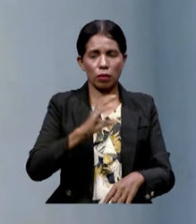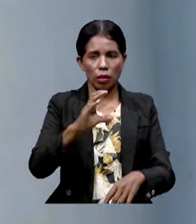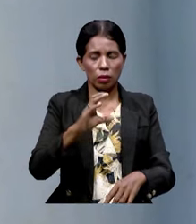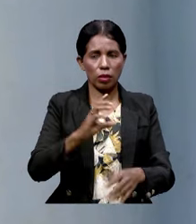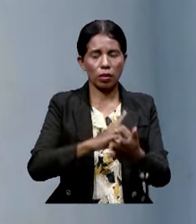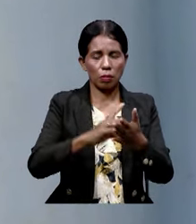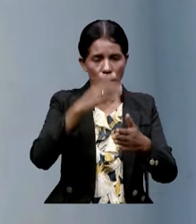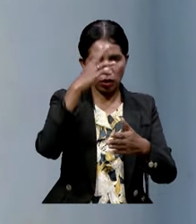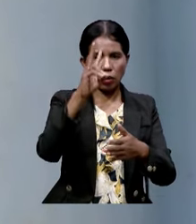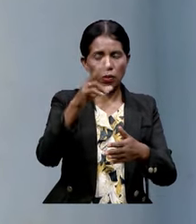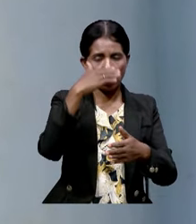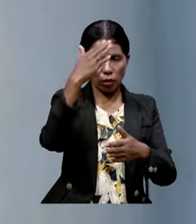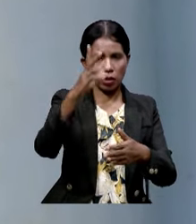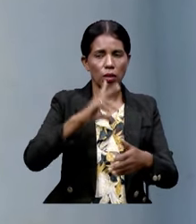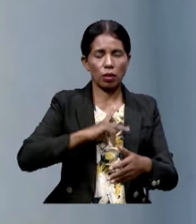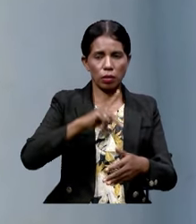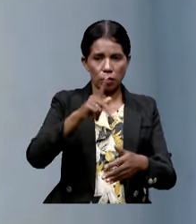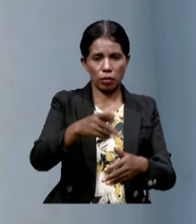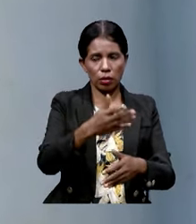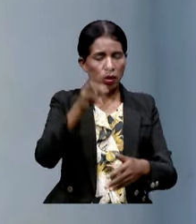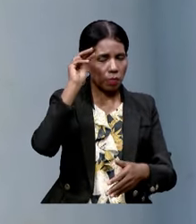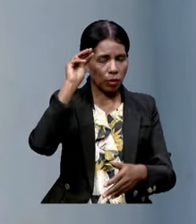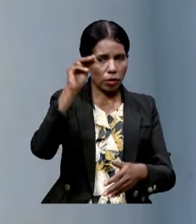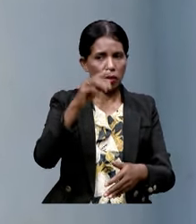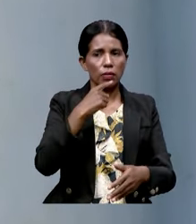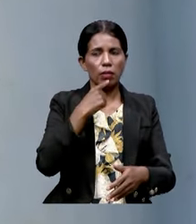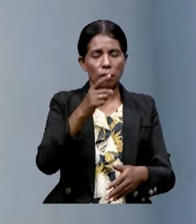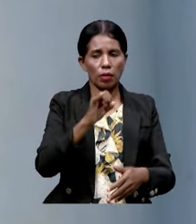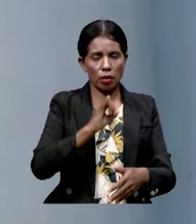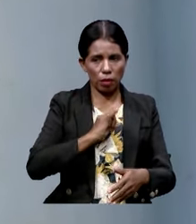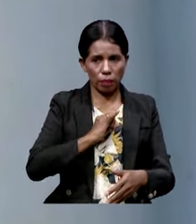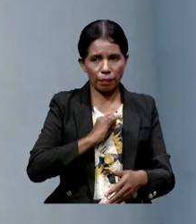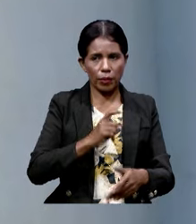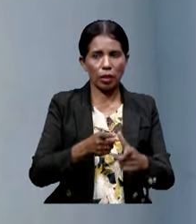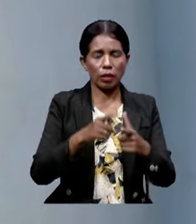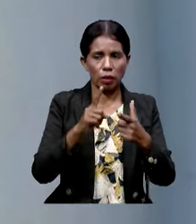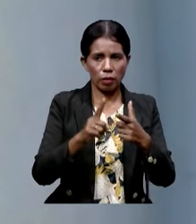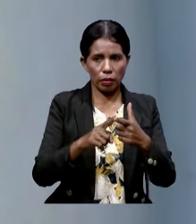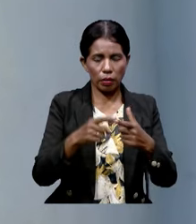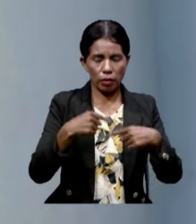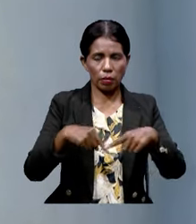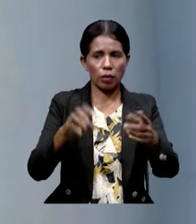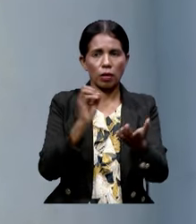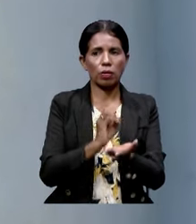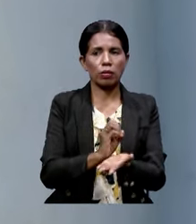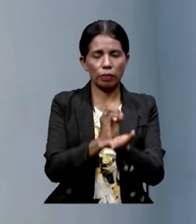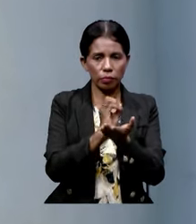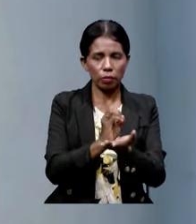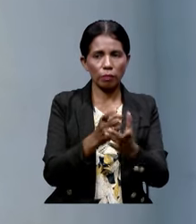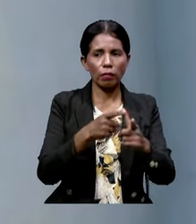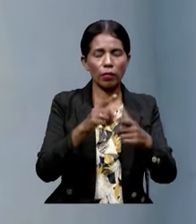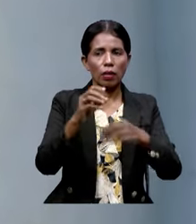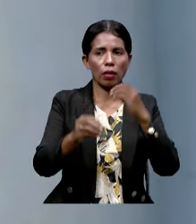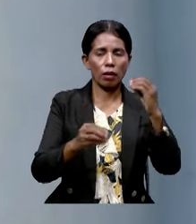bai hana e los palos. E mi ministro, a tona bahau, di angkata, depois di dané, si bau kusi.